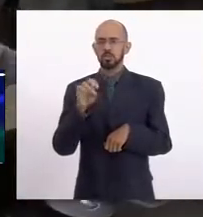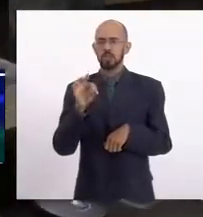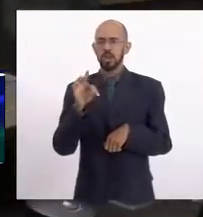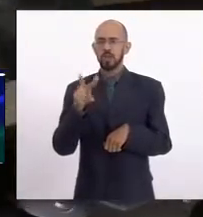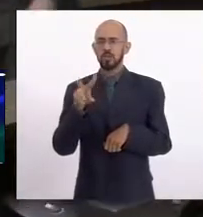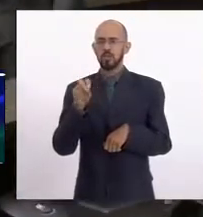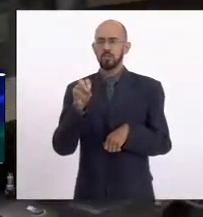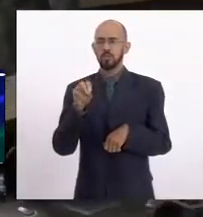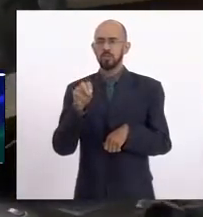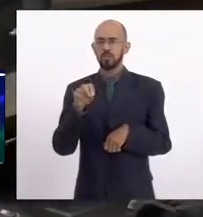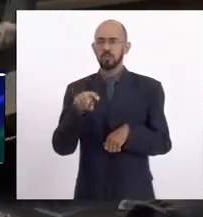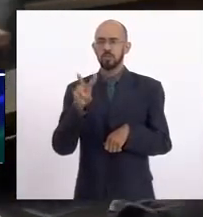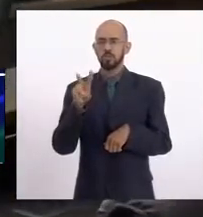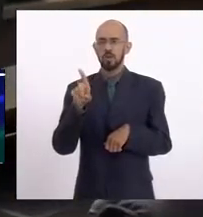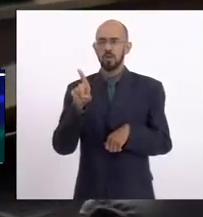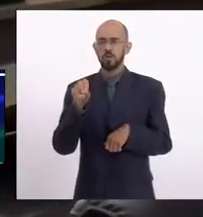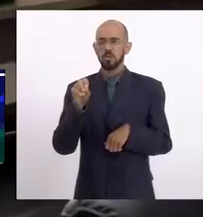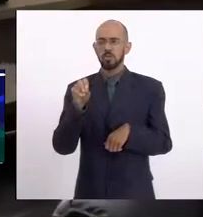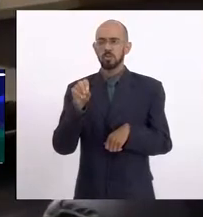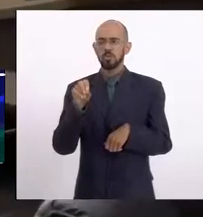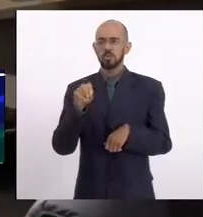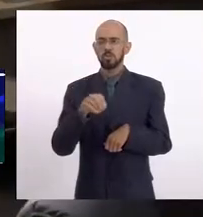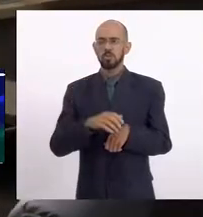Val do Ceasa